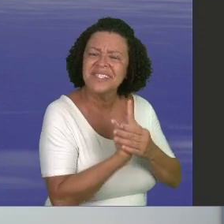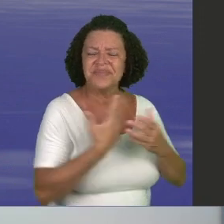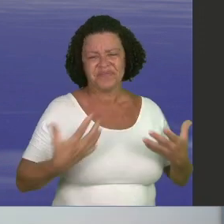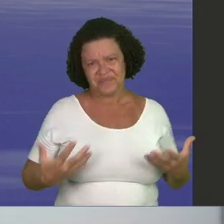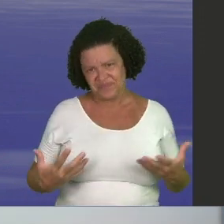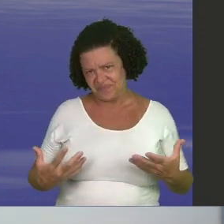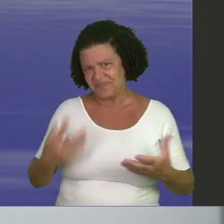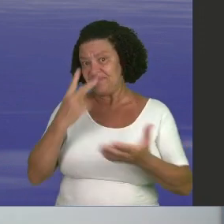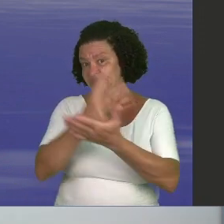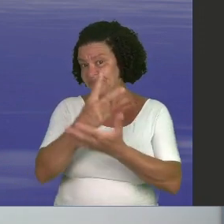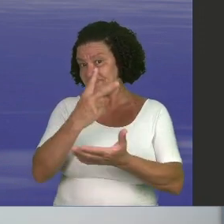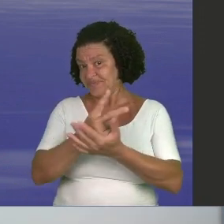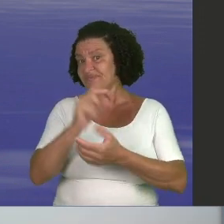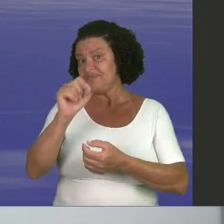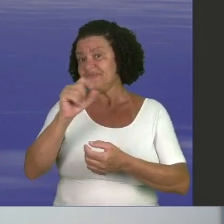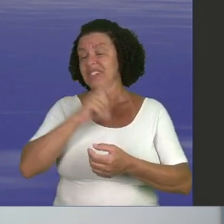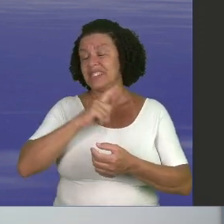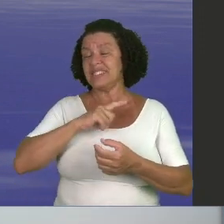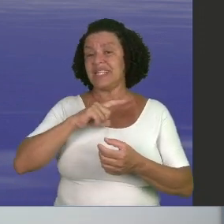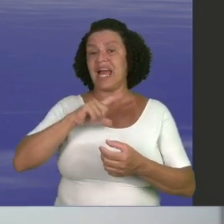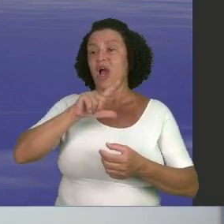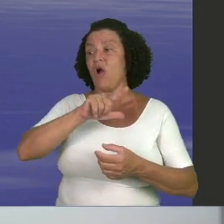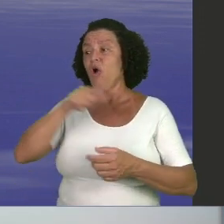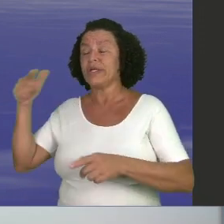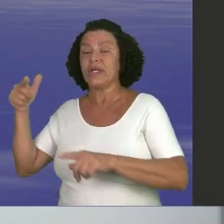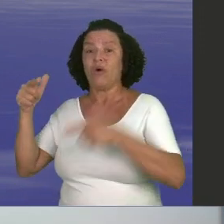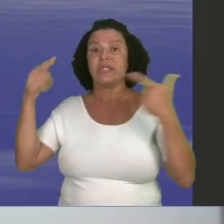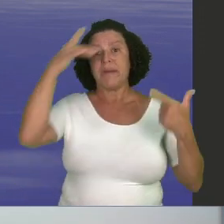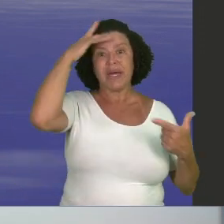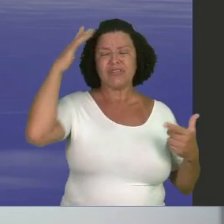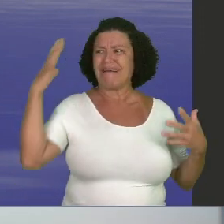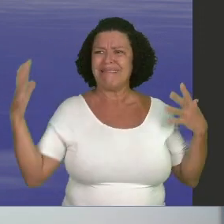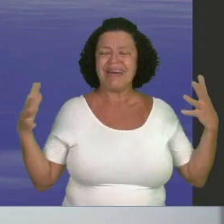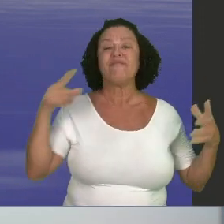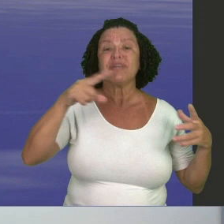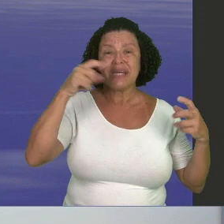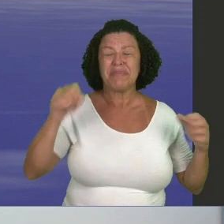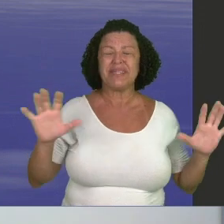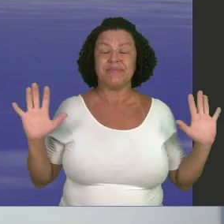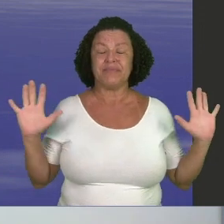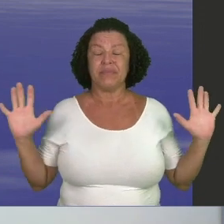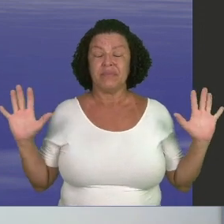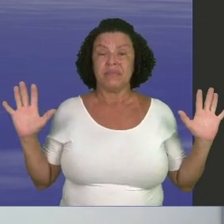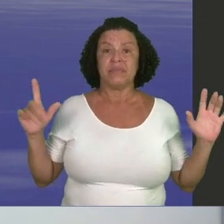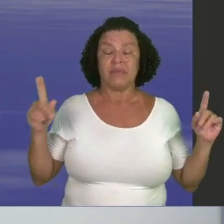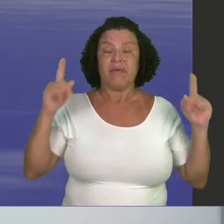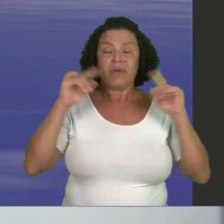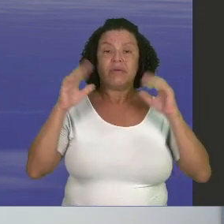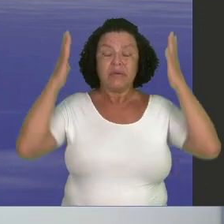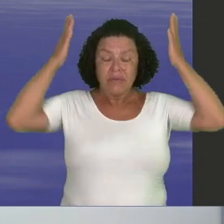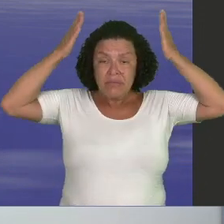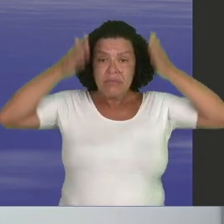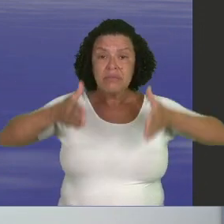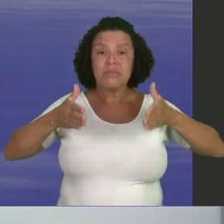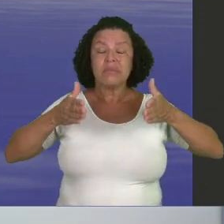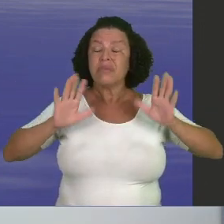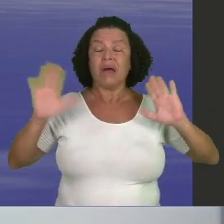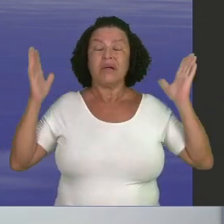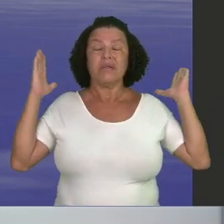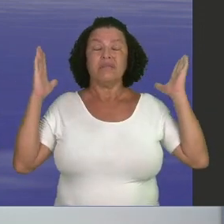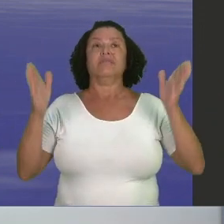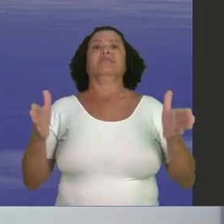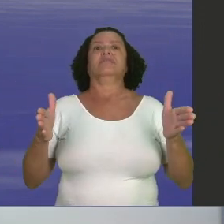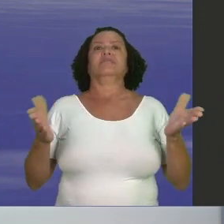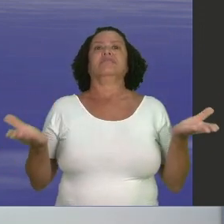Muitas vezes também vem desarmonia de outras pessoas, nós precisamos nos blindar para também não nos